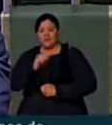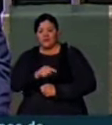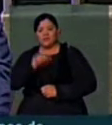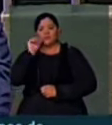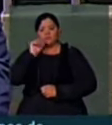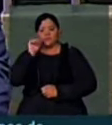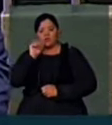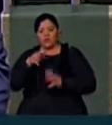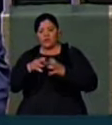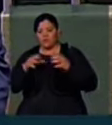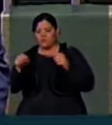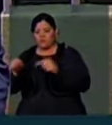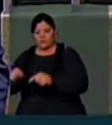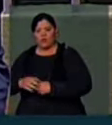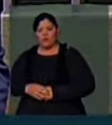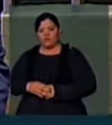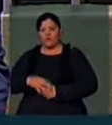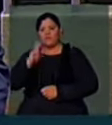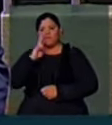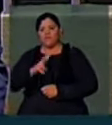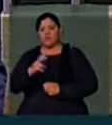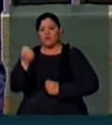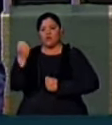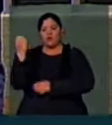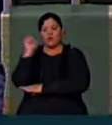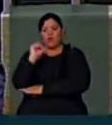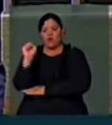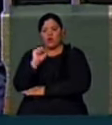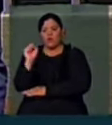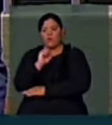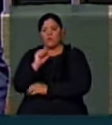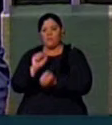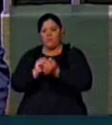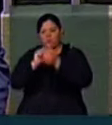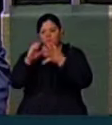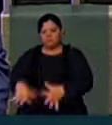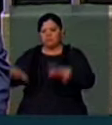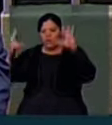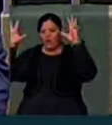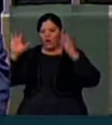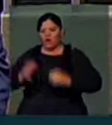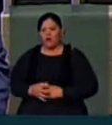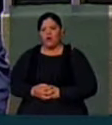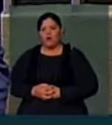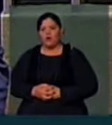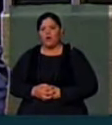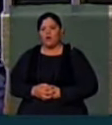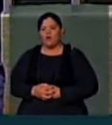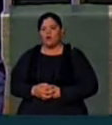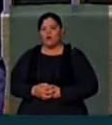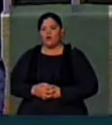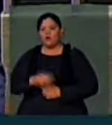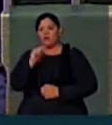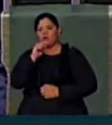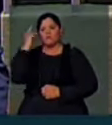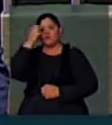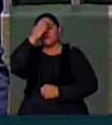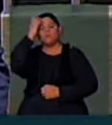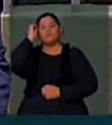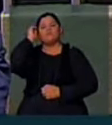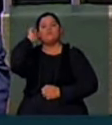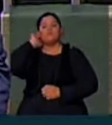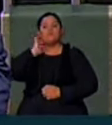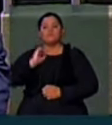cujo grupo, via carro-bomba, explodiu um recruta do glorioso Exército Brasileiro no QG do 2º Exército de São Paulo,